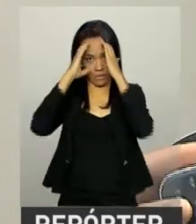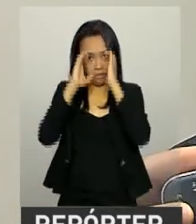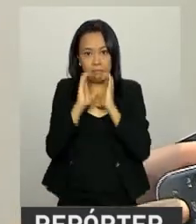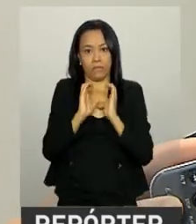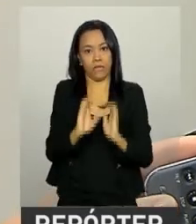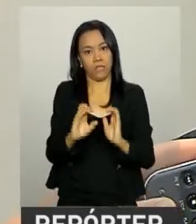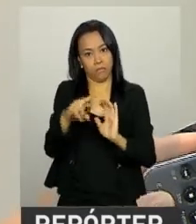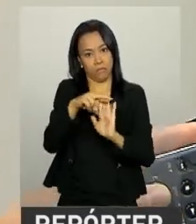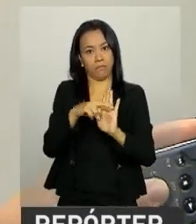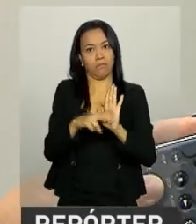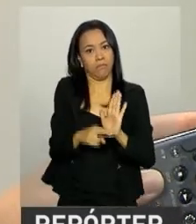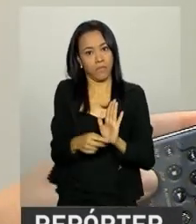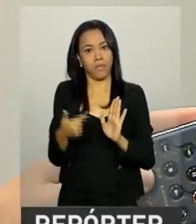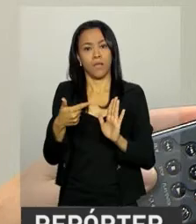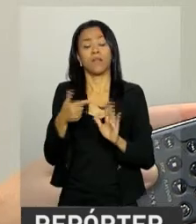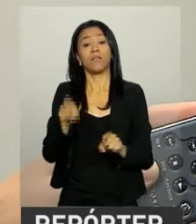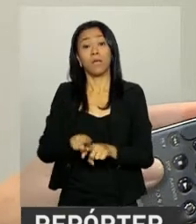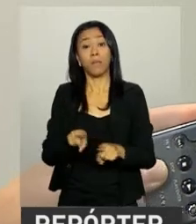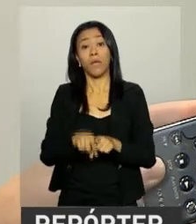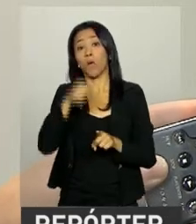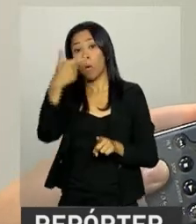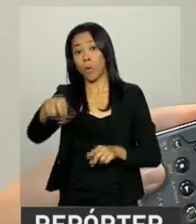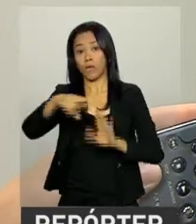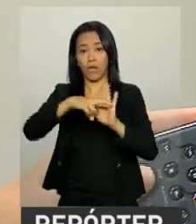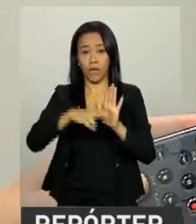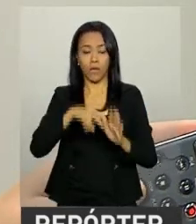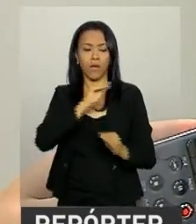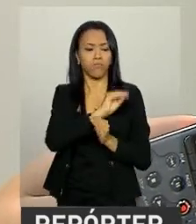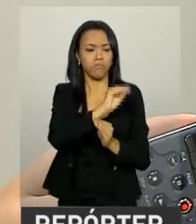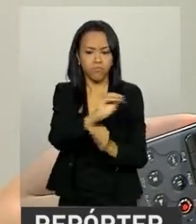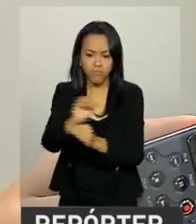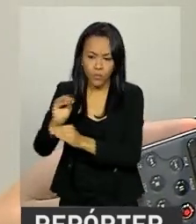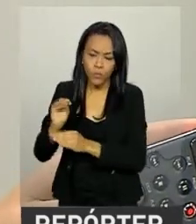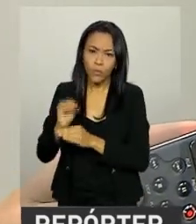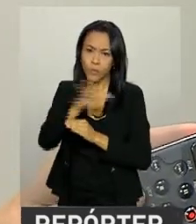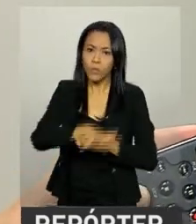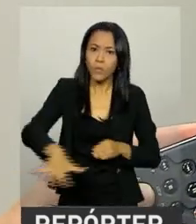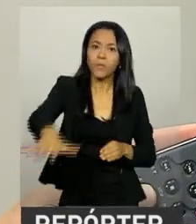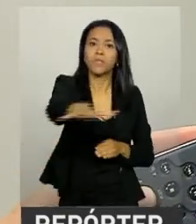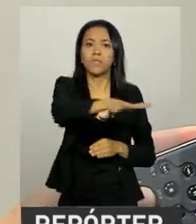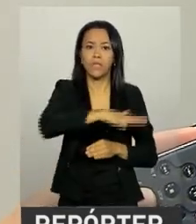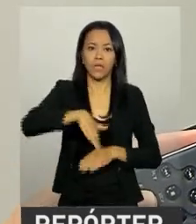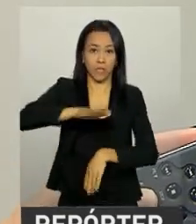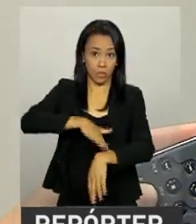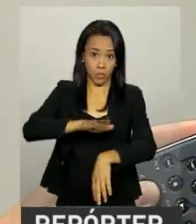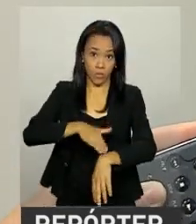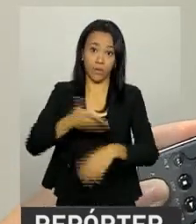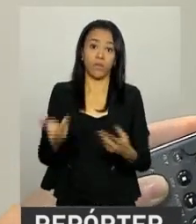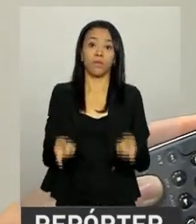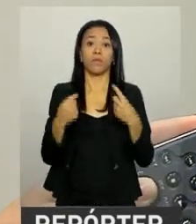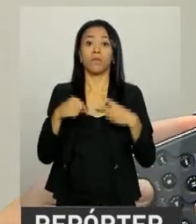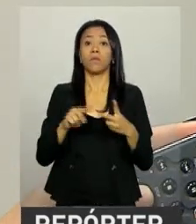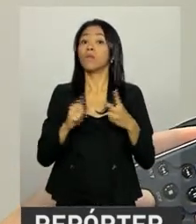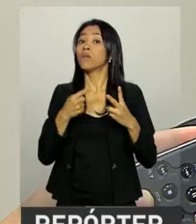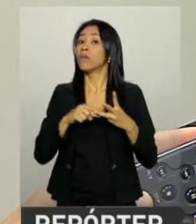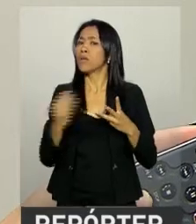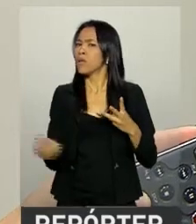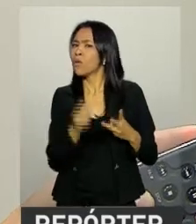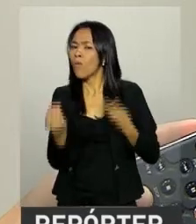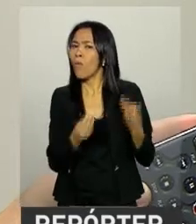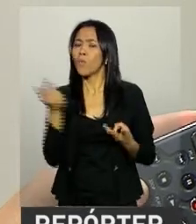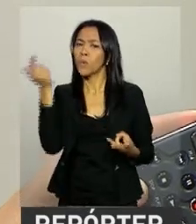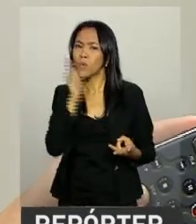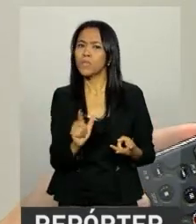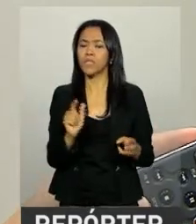quais são os critérios de sustentabilidade que ele deve atender no momento em que está fazendo a sua produção e como ele pode atingir o